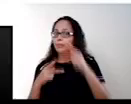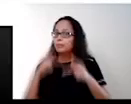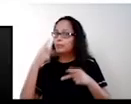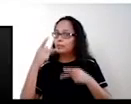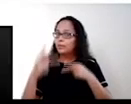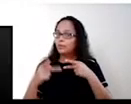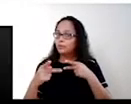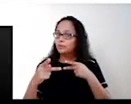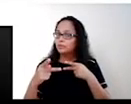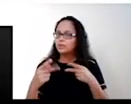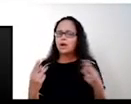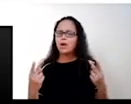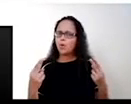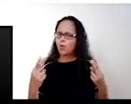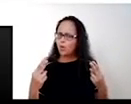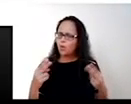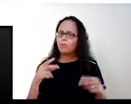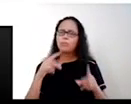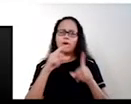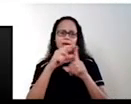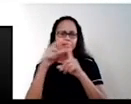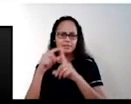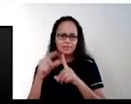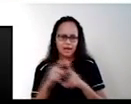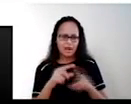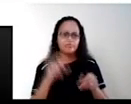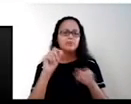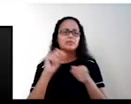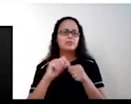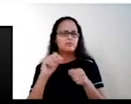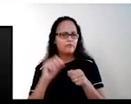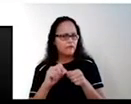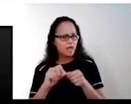pronúncia, como as palavras são ditas, são